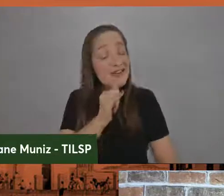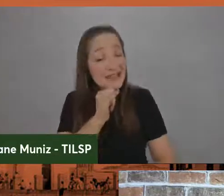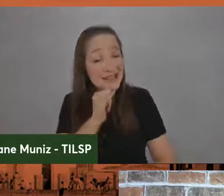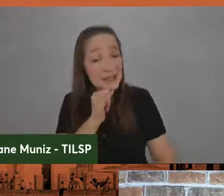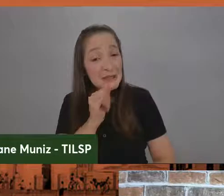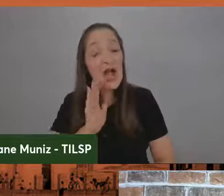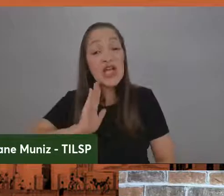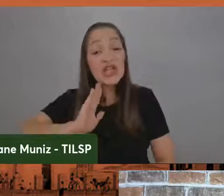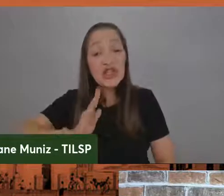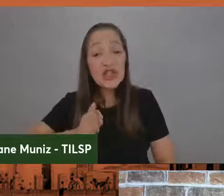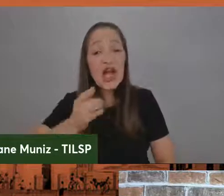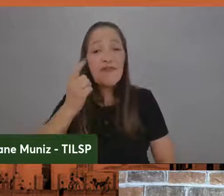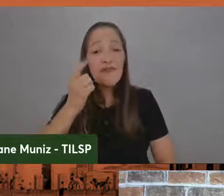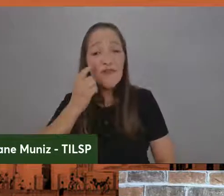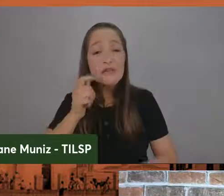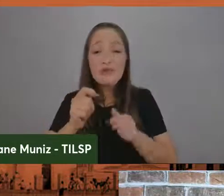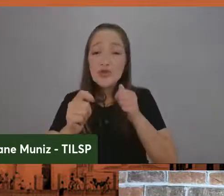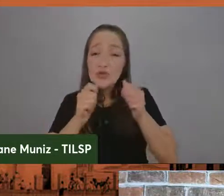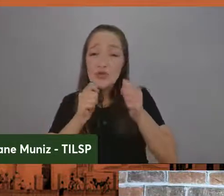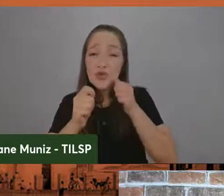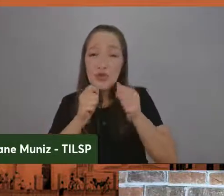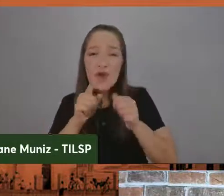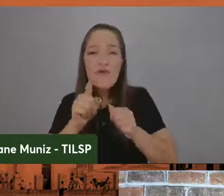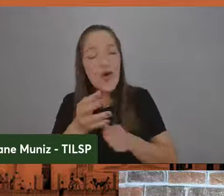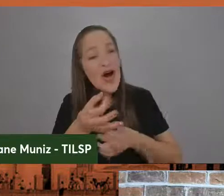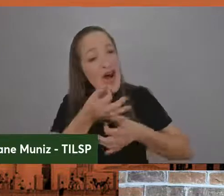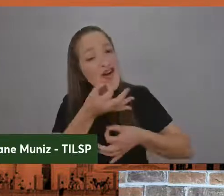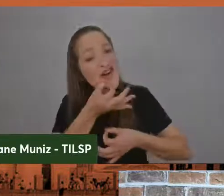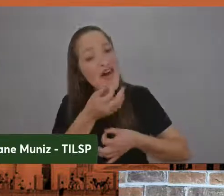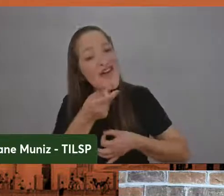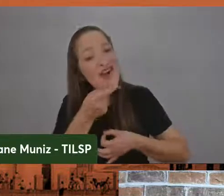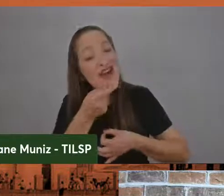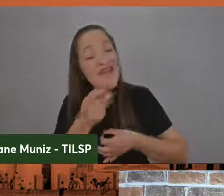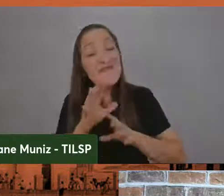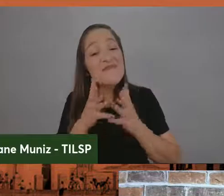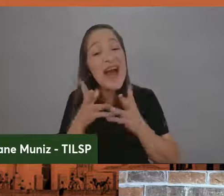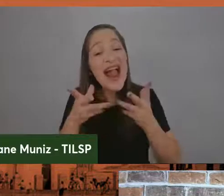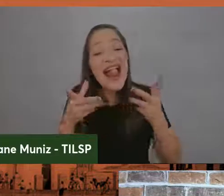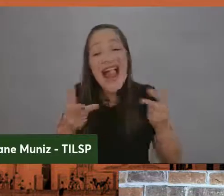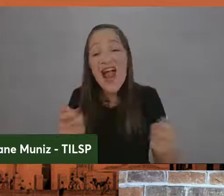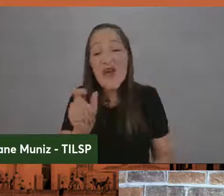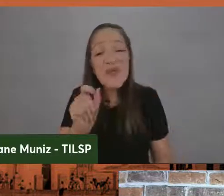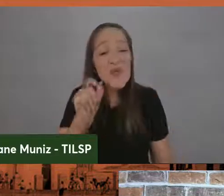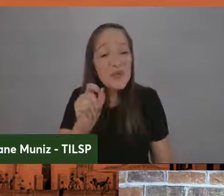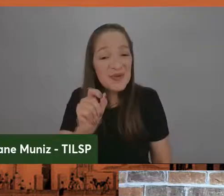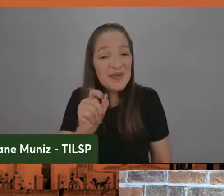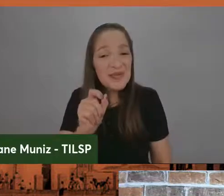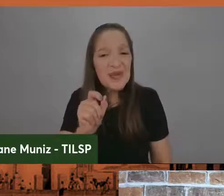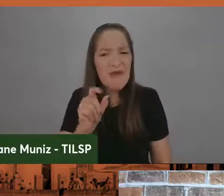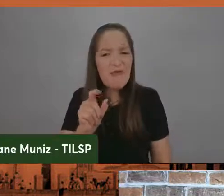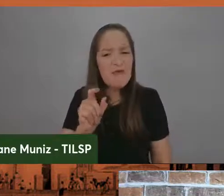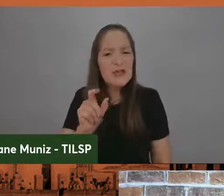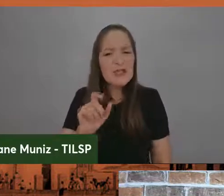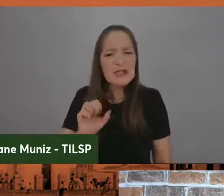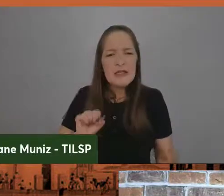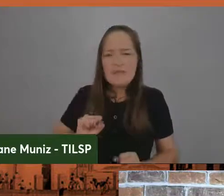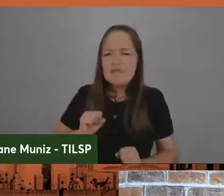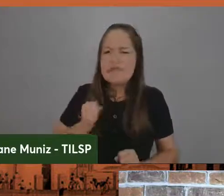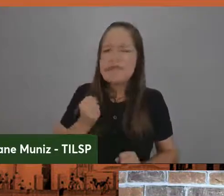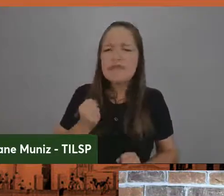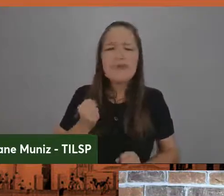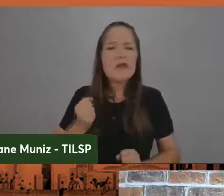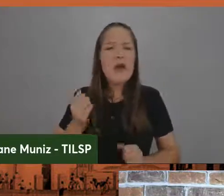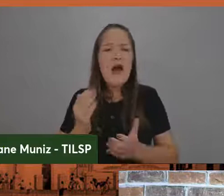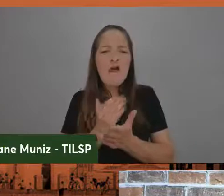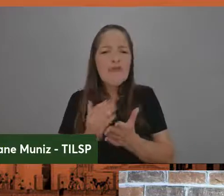vi algumas entrevistas em que você comenta, e eu acho esse comentário maravilhoso, em que você comenta a indignação de alguns leitores,